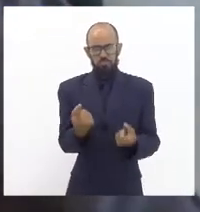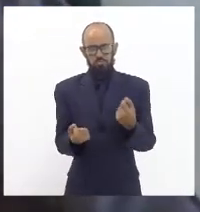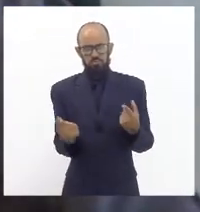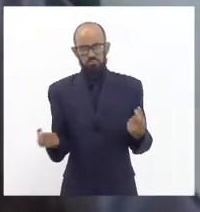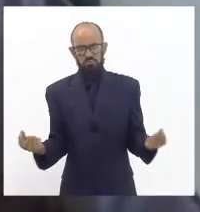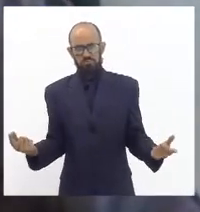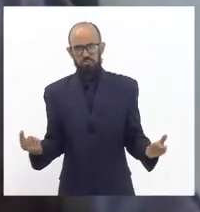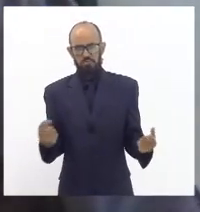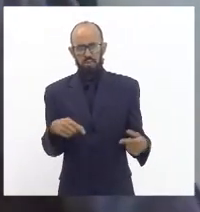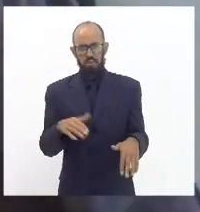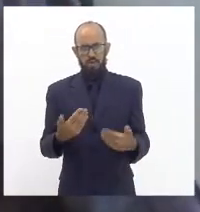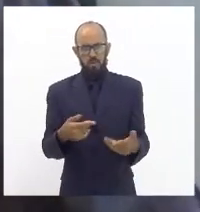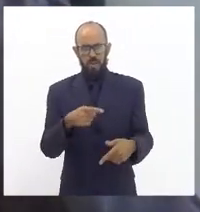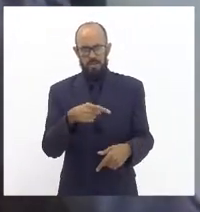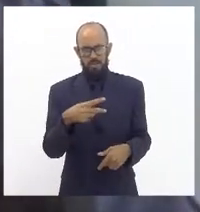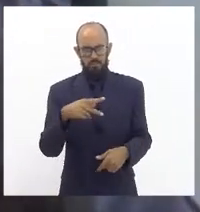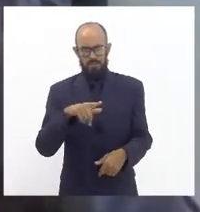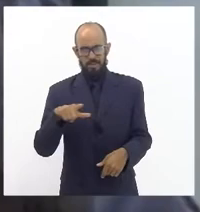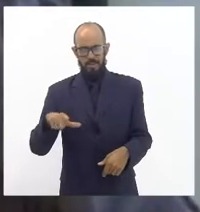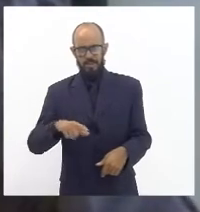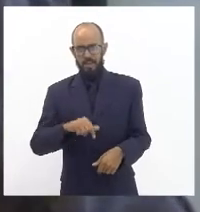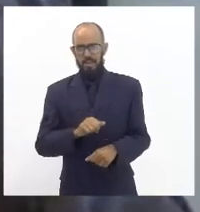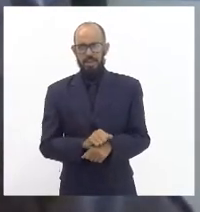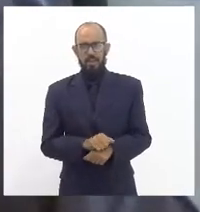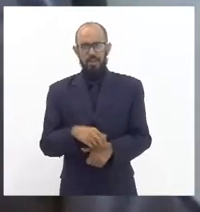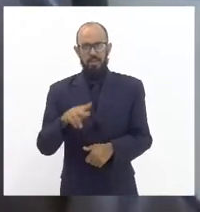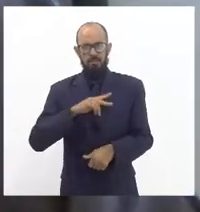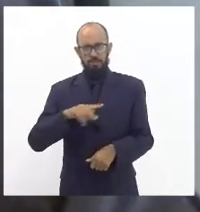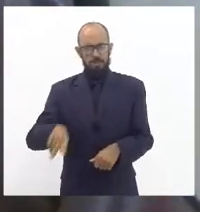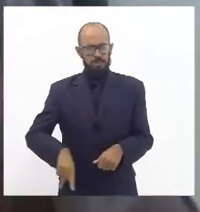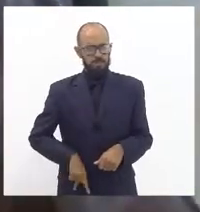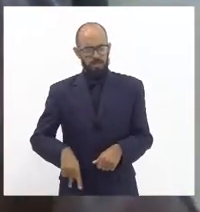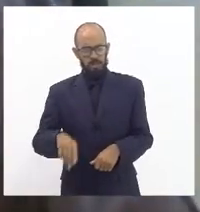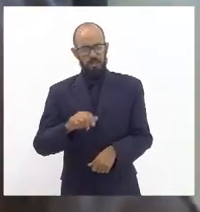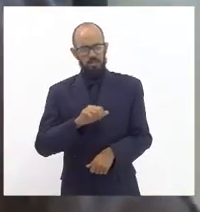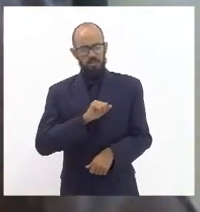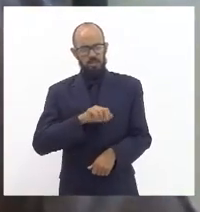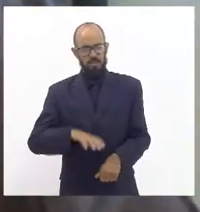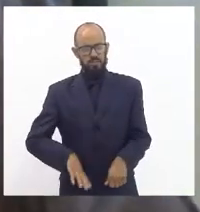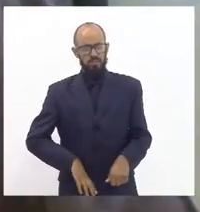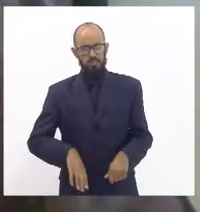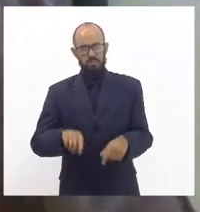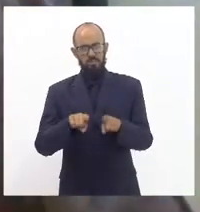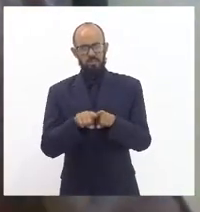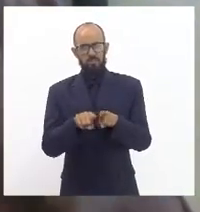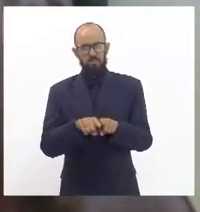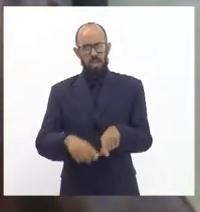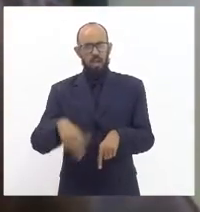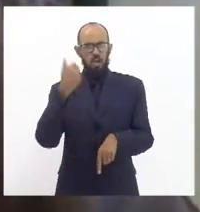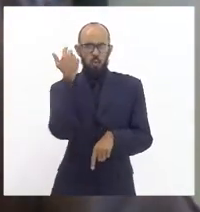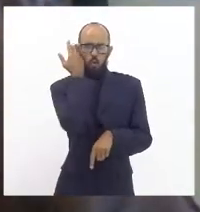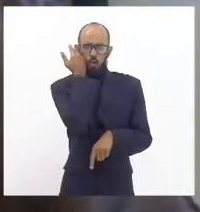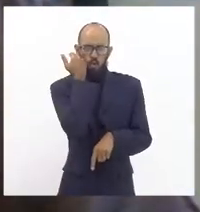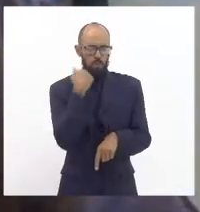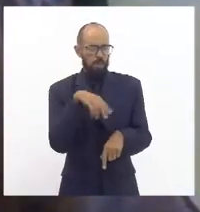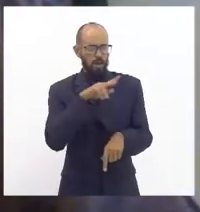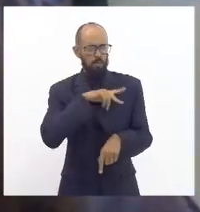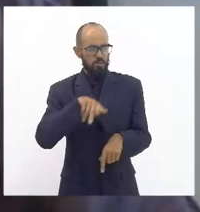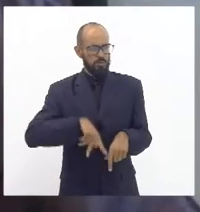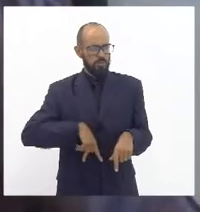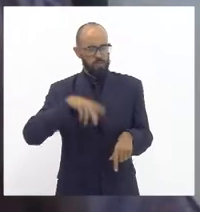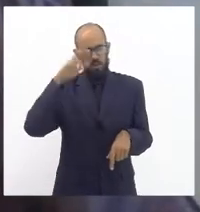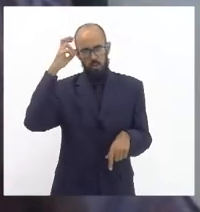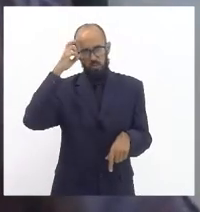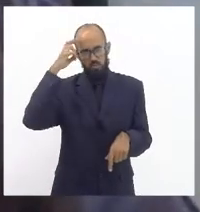projeto é presidente André Ceciliano Deputado Aliomar presidente da Comissão de cultura que tanto ajudou e